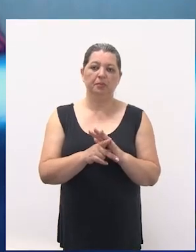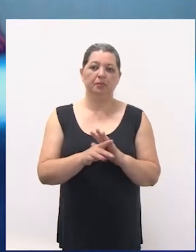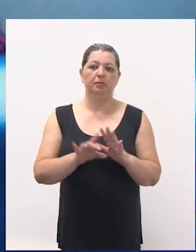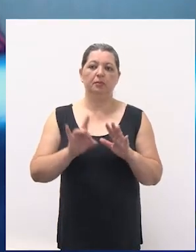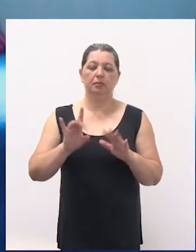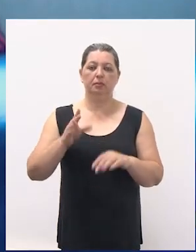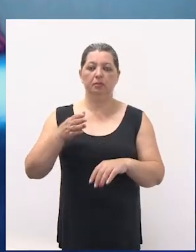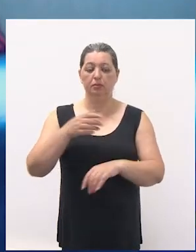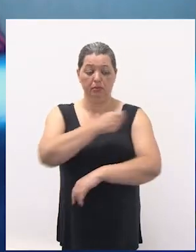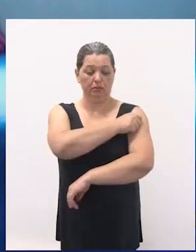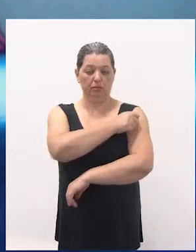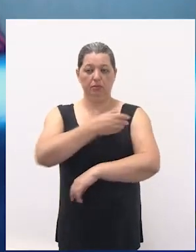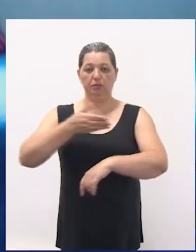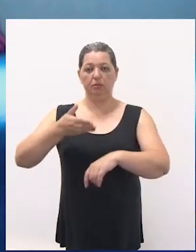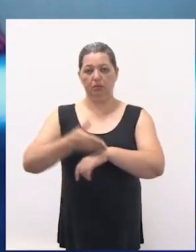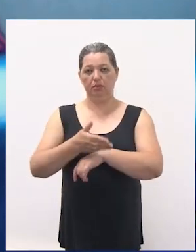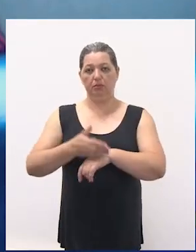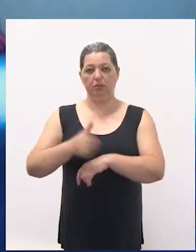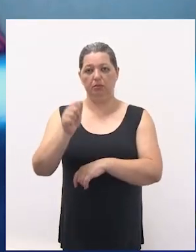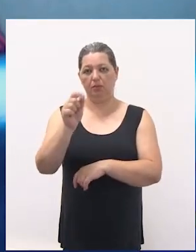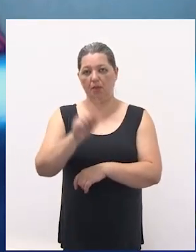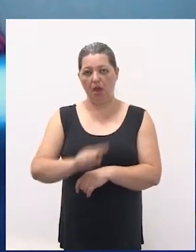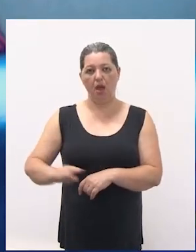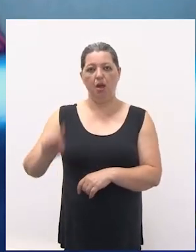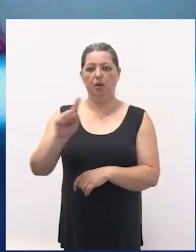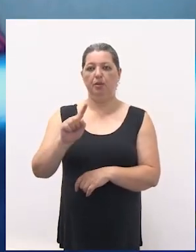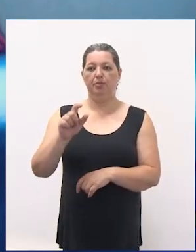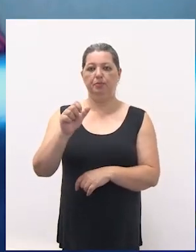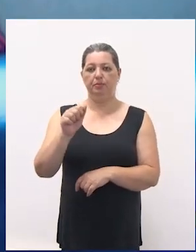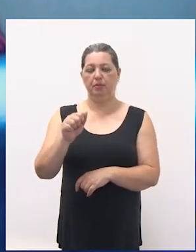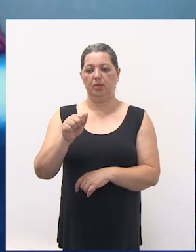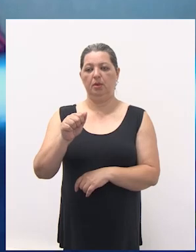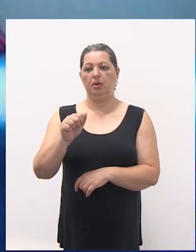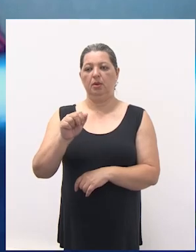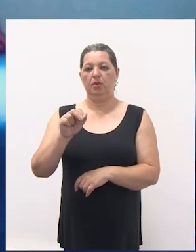entra com o @al, né? AL, né? O